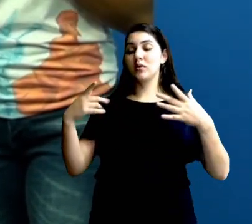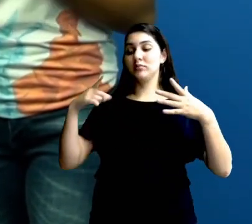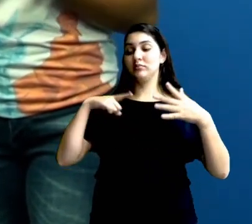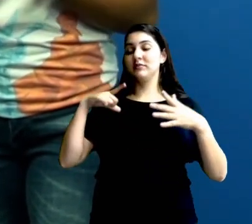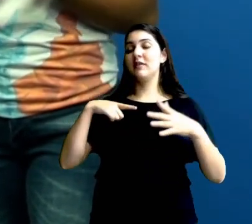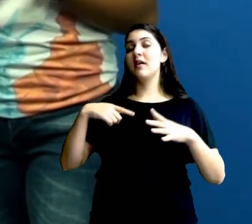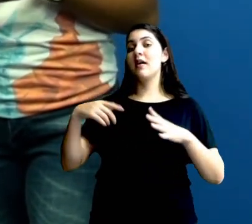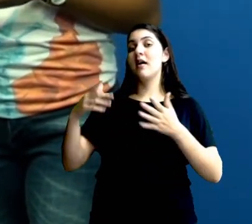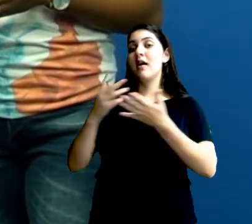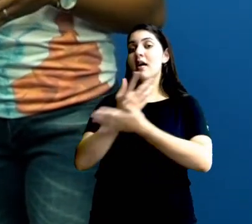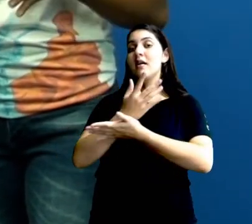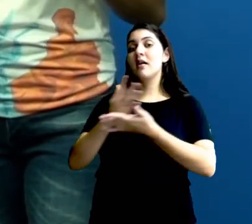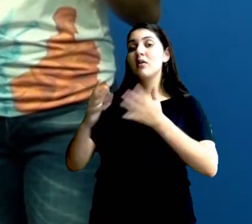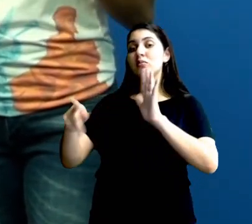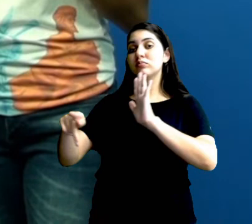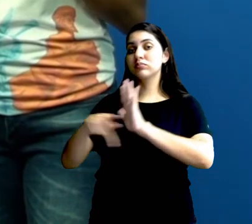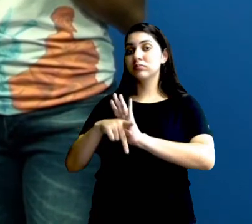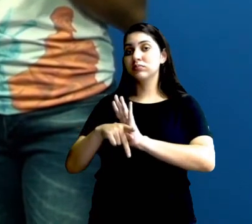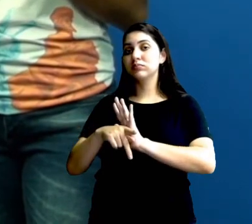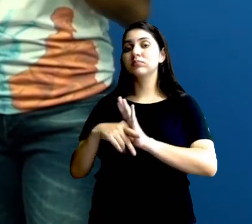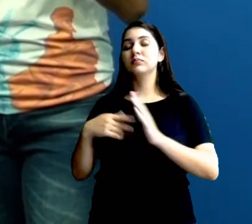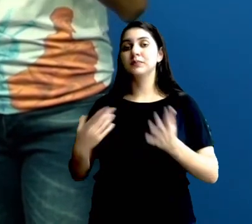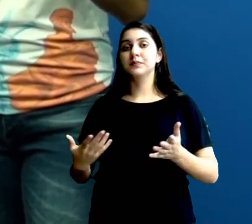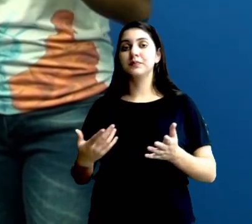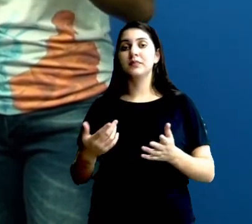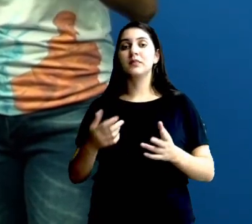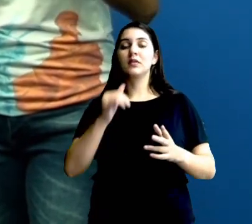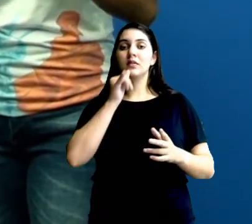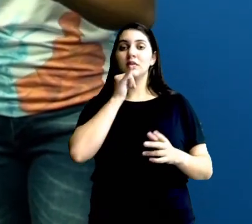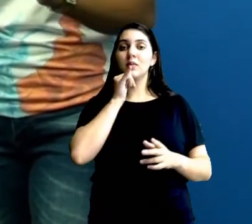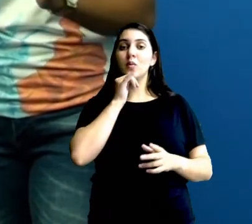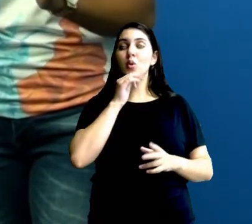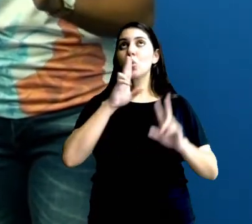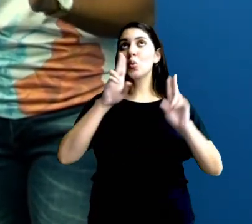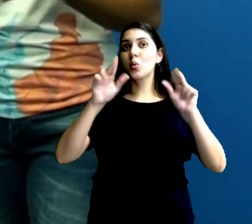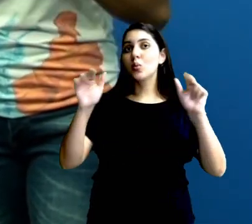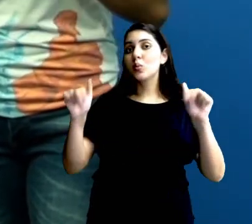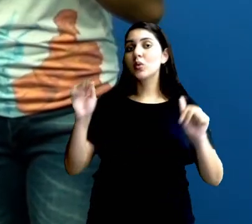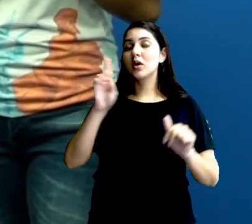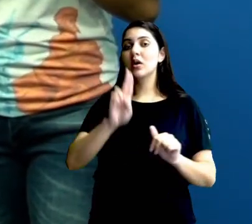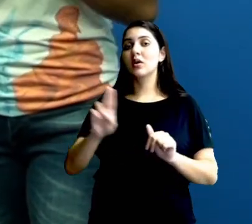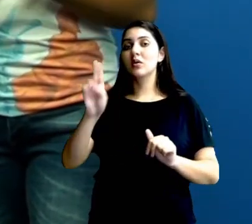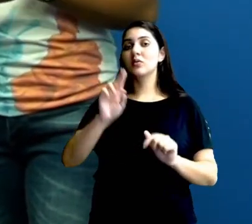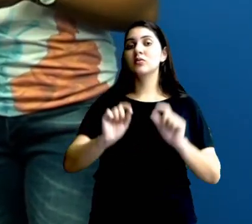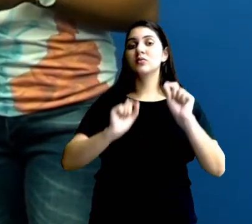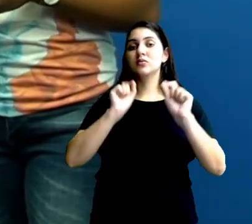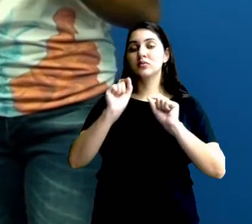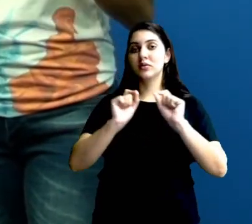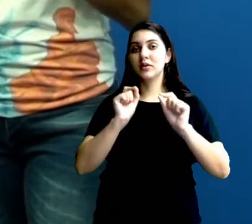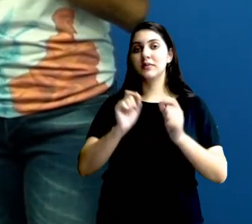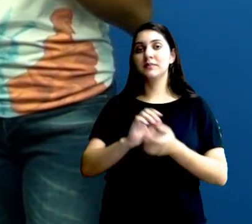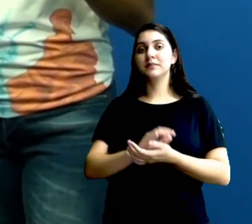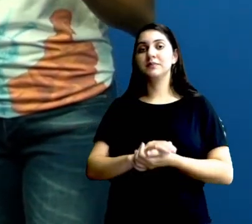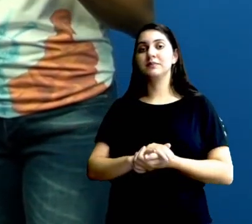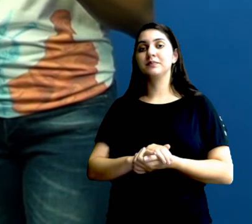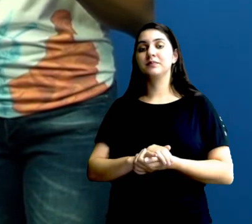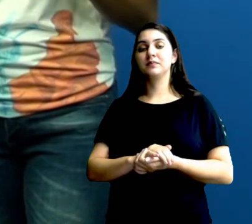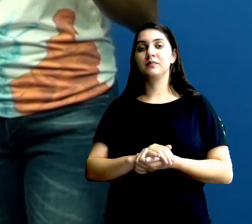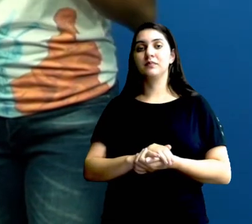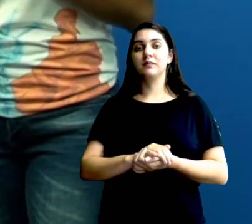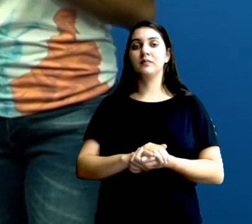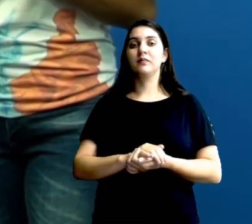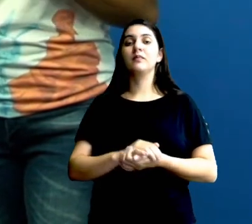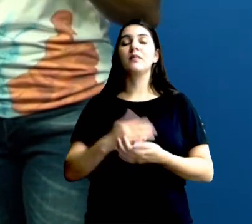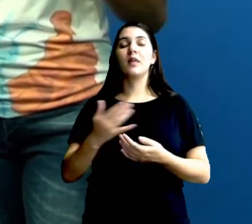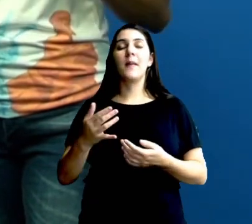com relação ao membro da família. E aí a gente tem aí, ó, nunca use. School's name não se usa